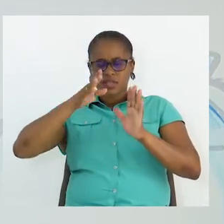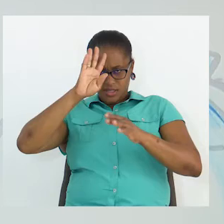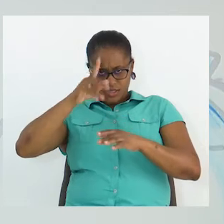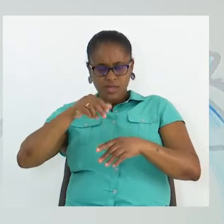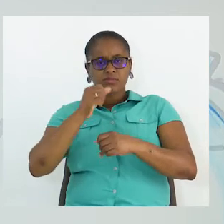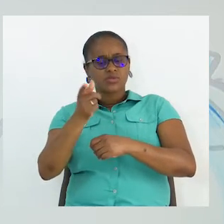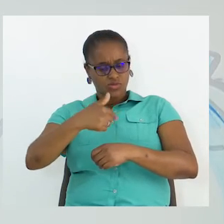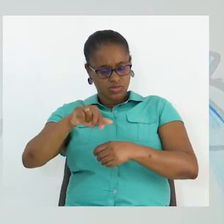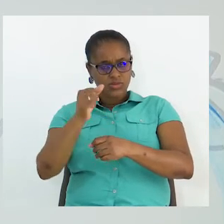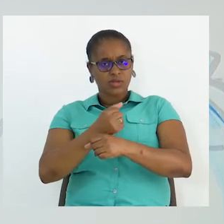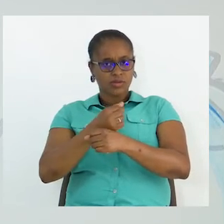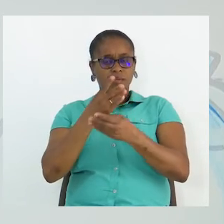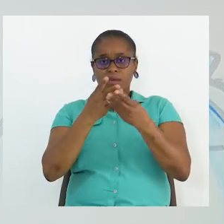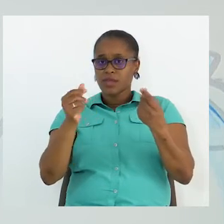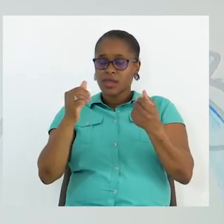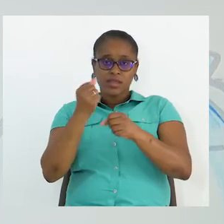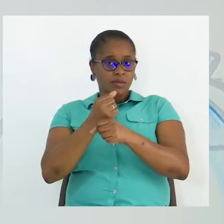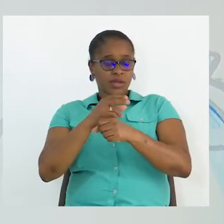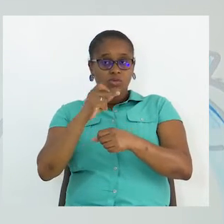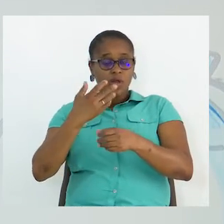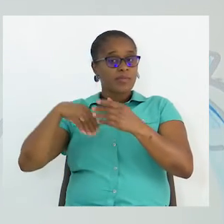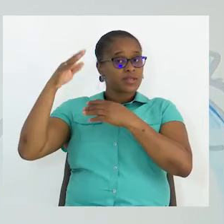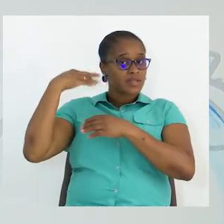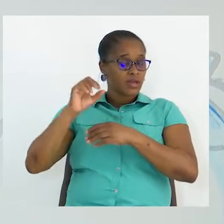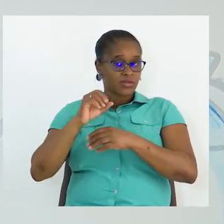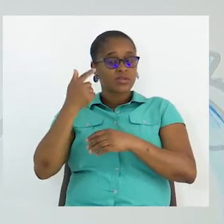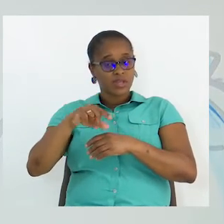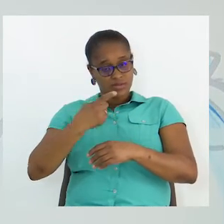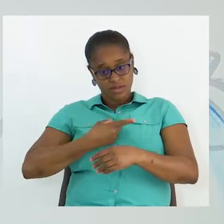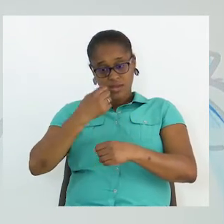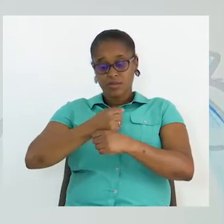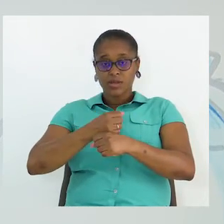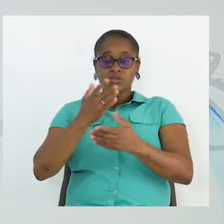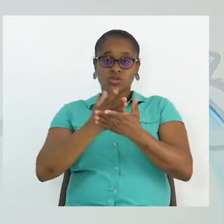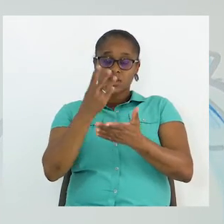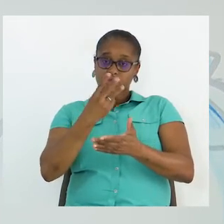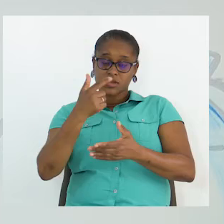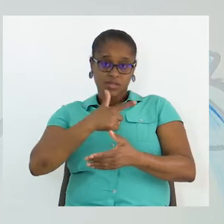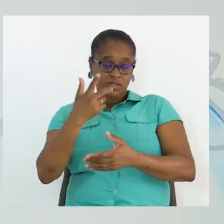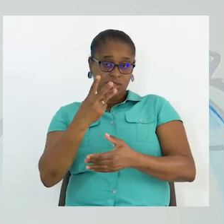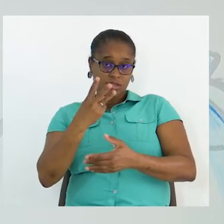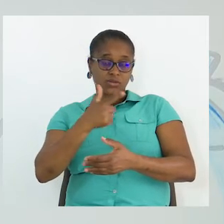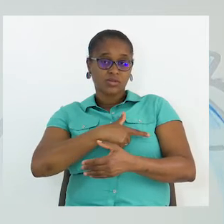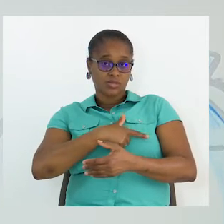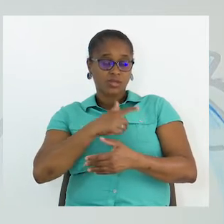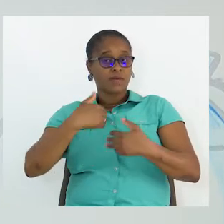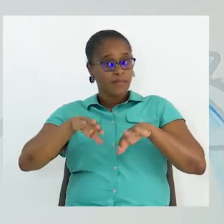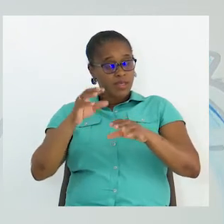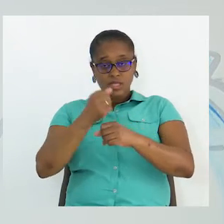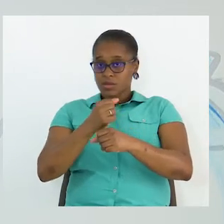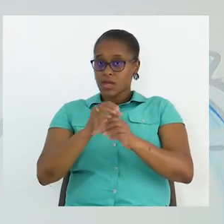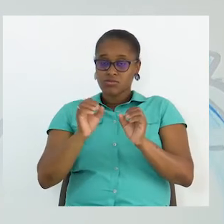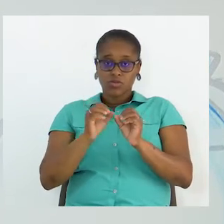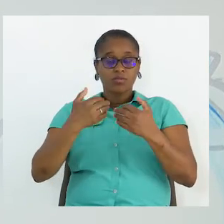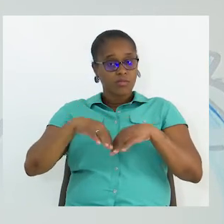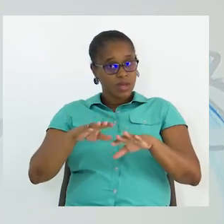conteúdos que não foram trabalhados no ano passado. Deveriam ser trabalhados no 3º trimestre, mas não foram trabalhados. Então, estamos a trabalhar